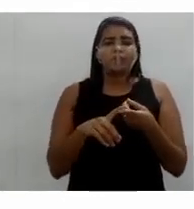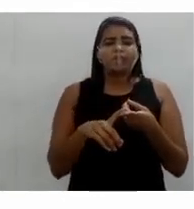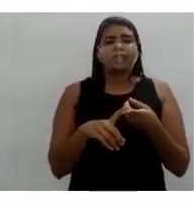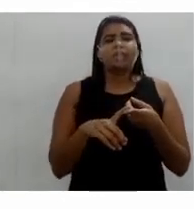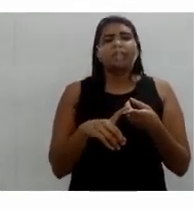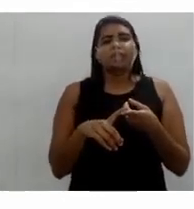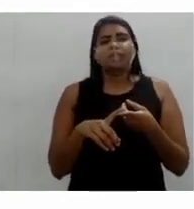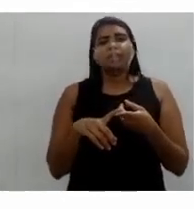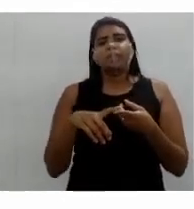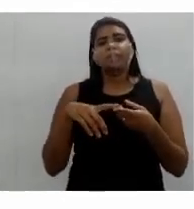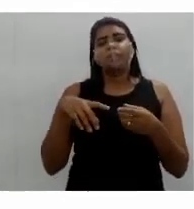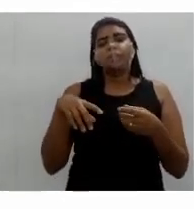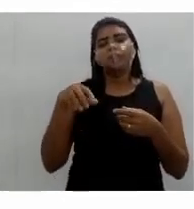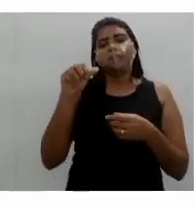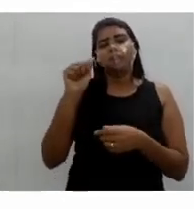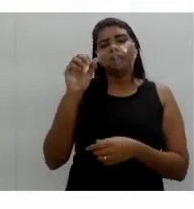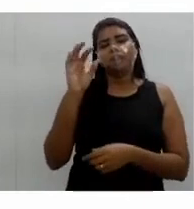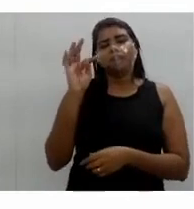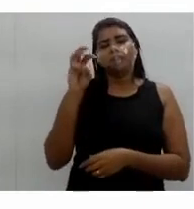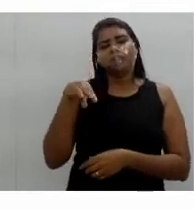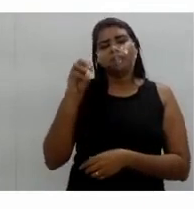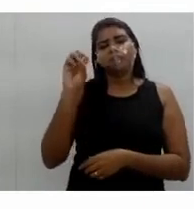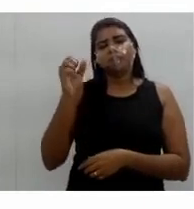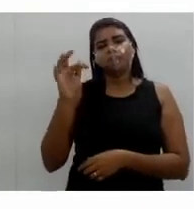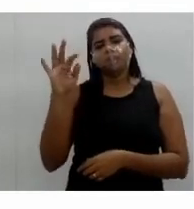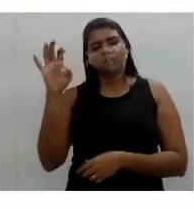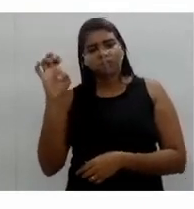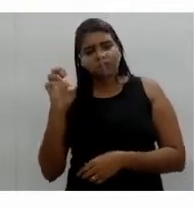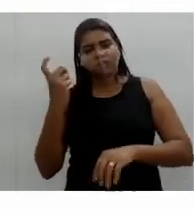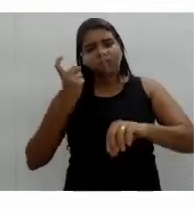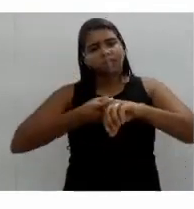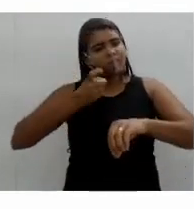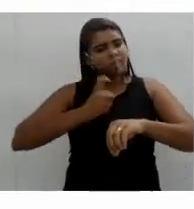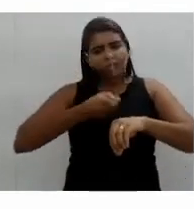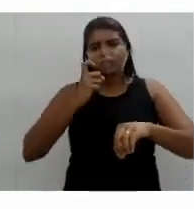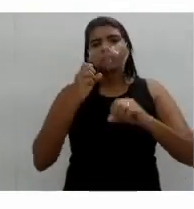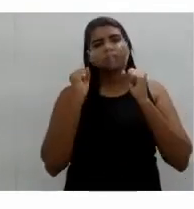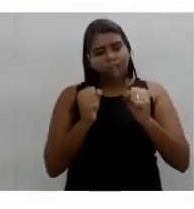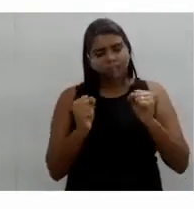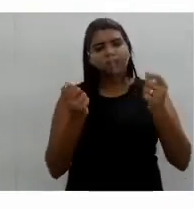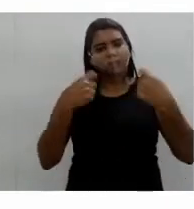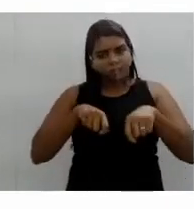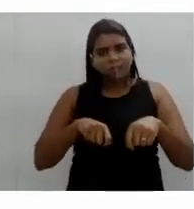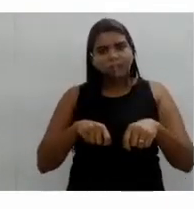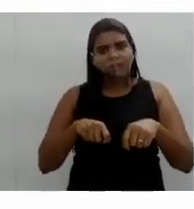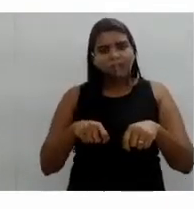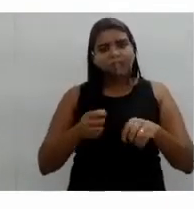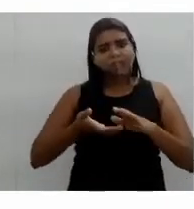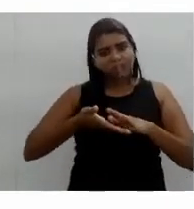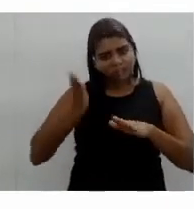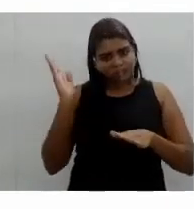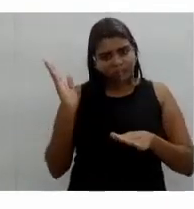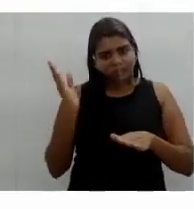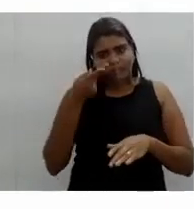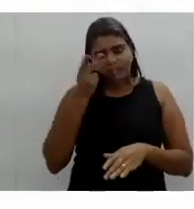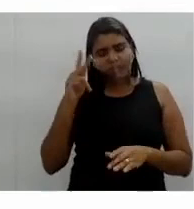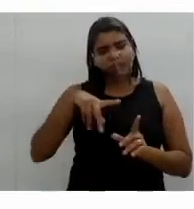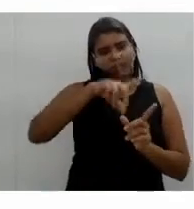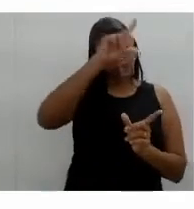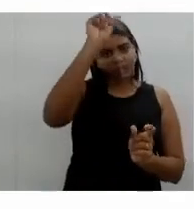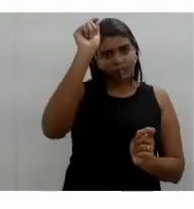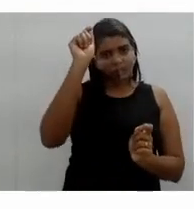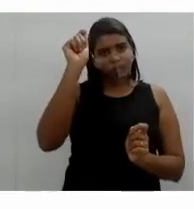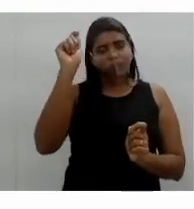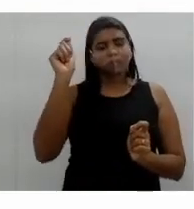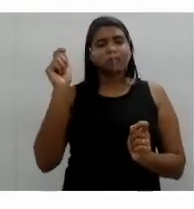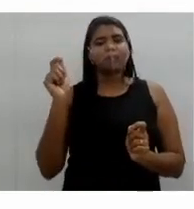Terra. Marte é sólido, é rochoso, então possibilita essa viagem interplanetária.